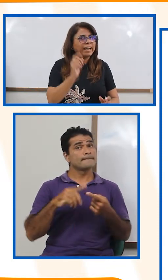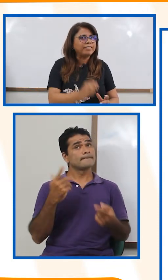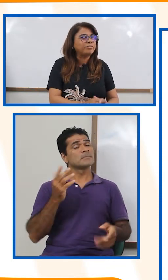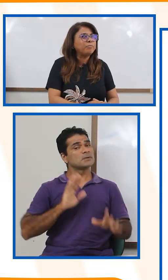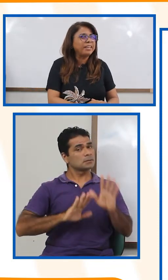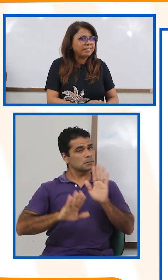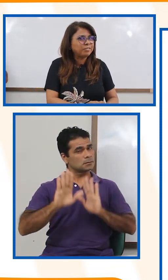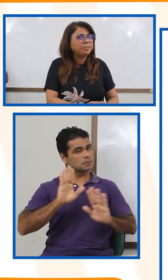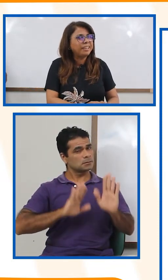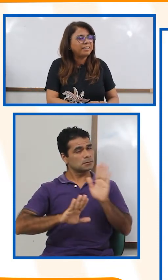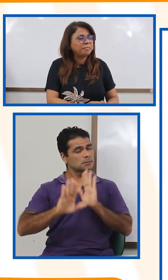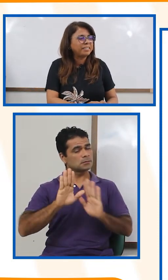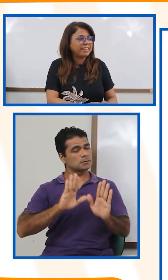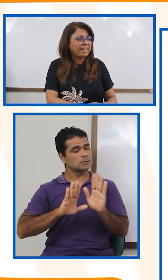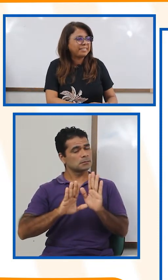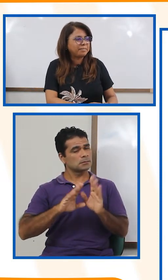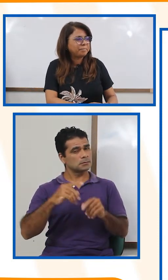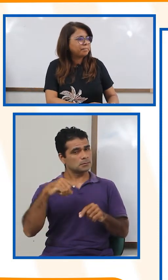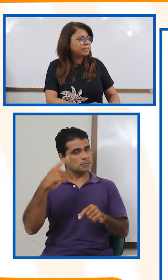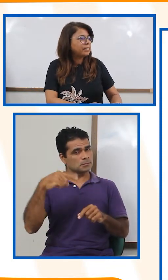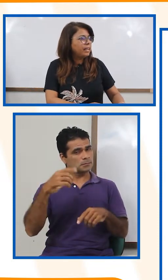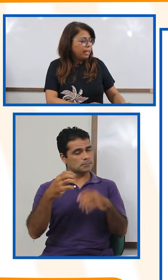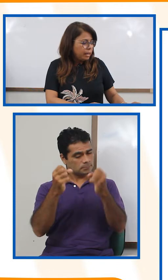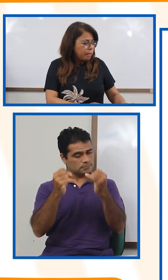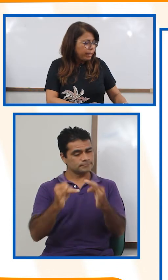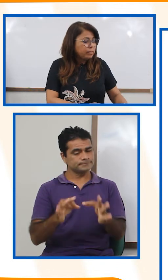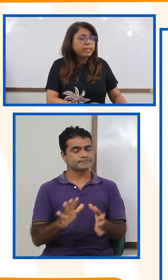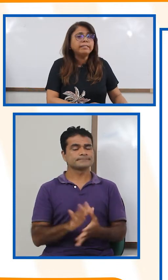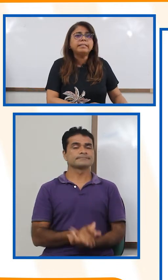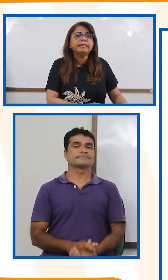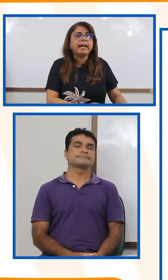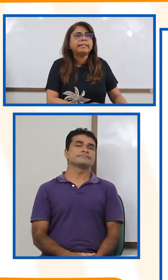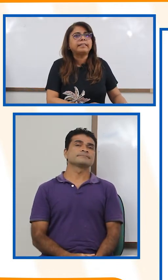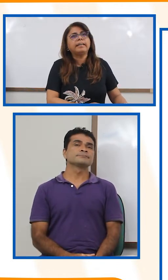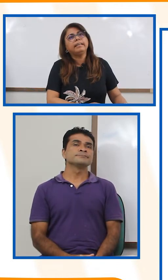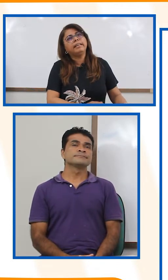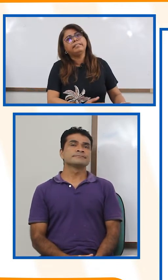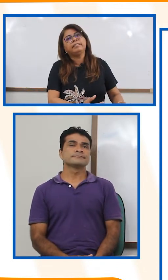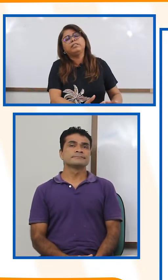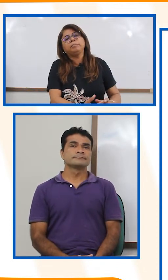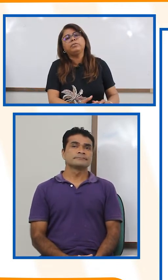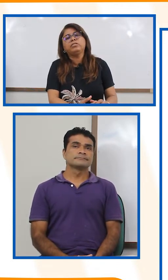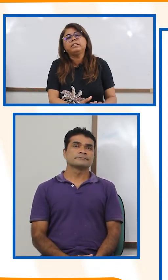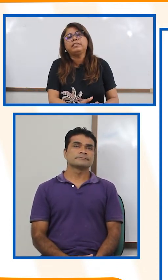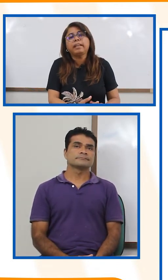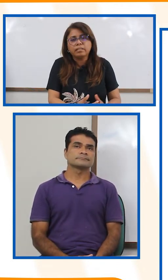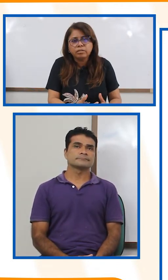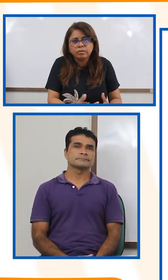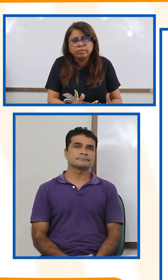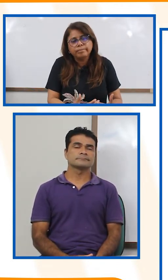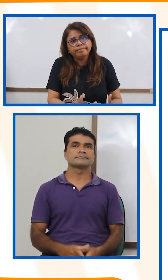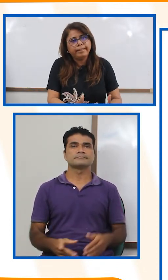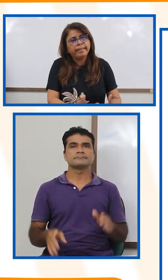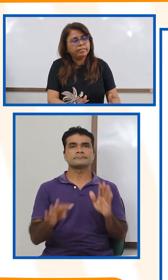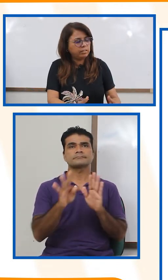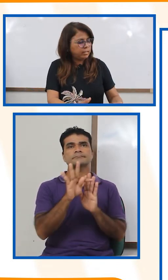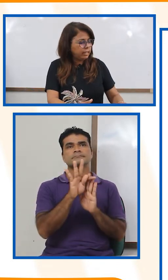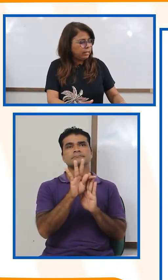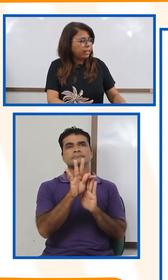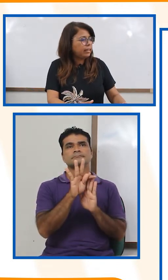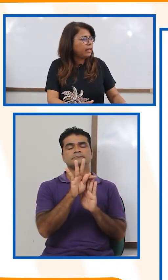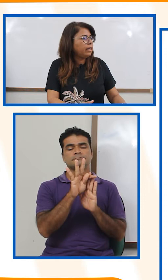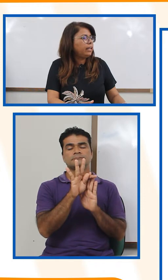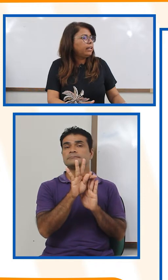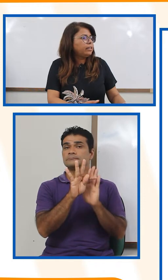Nós vamos falar sobre esses cuidados mais tarde. Bem, do que se trata esse tipo de texto, né? A gente